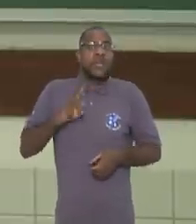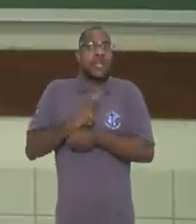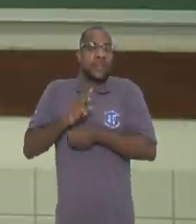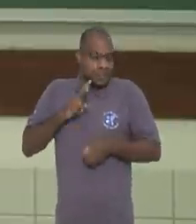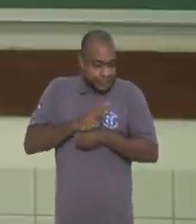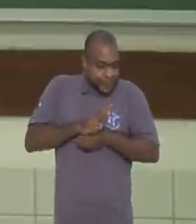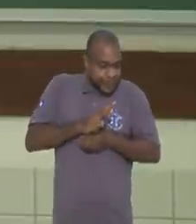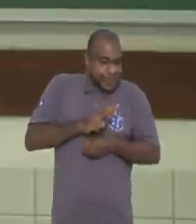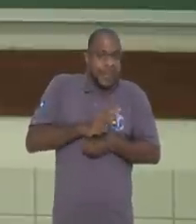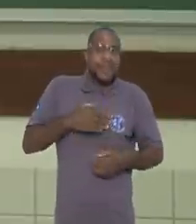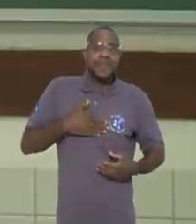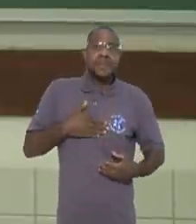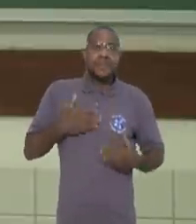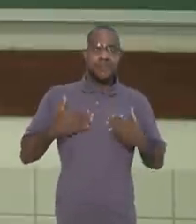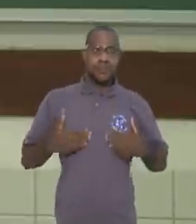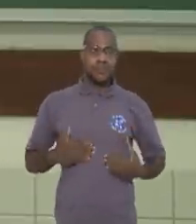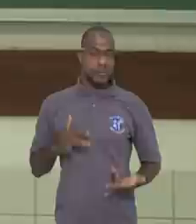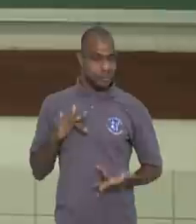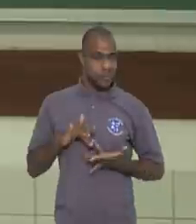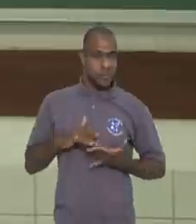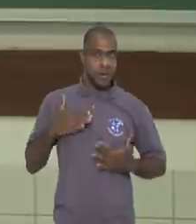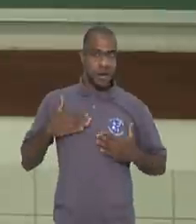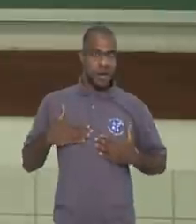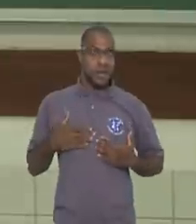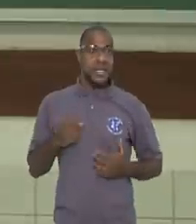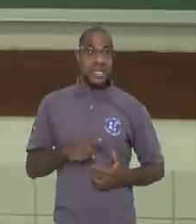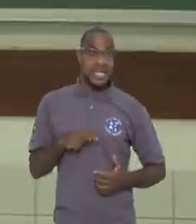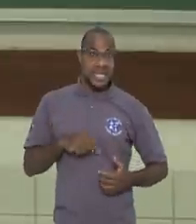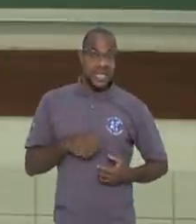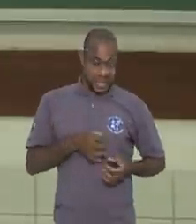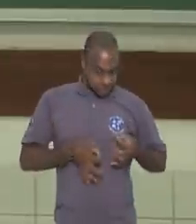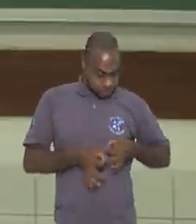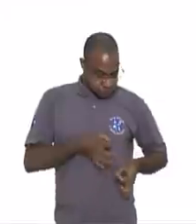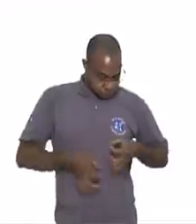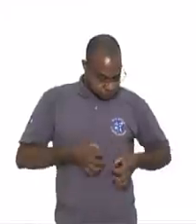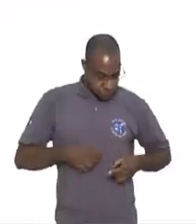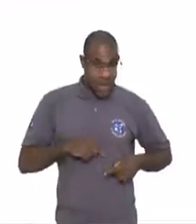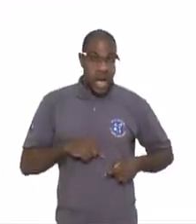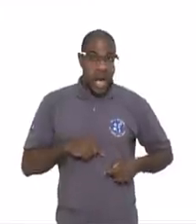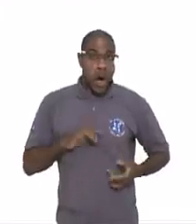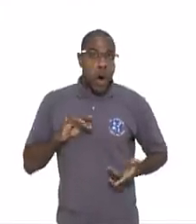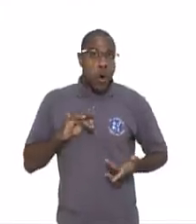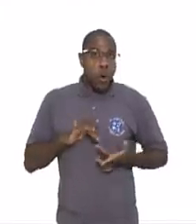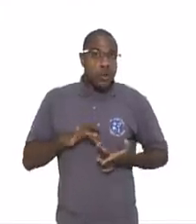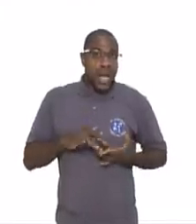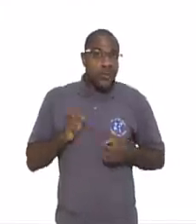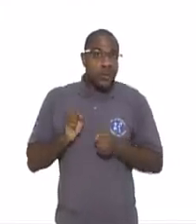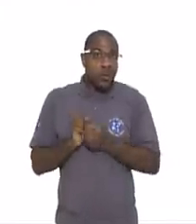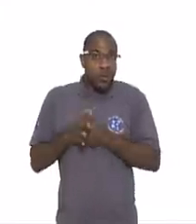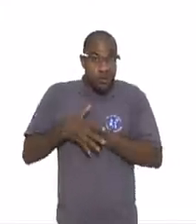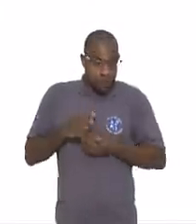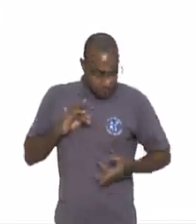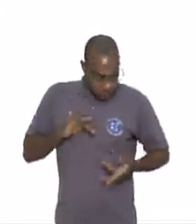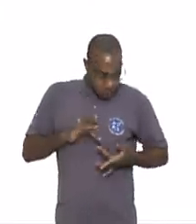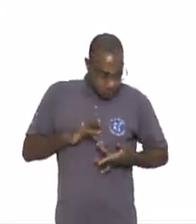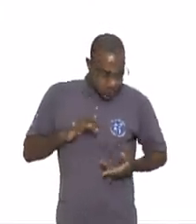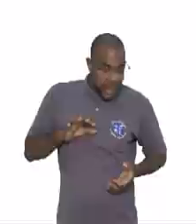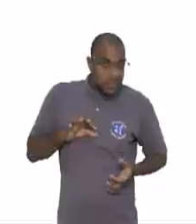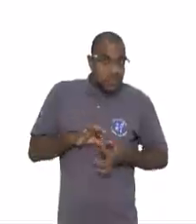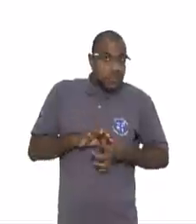daquilo. Mas o corpo, se tiver contato de verdade com o vírus, vai reconhecer essa proteína e vai, então, já atacar o vírus antes que ele comece a atacar o